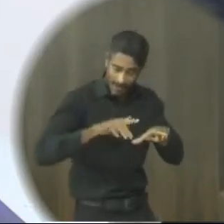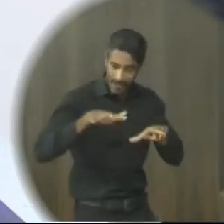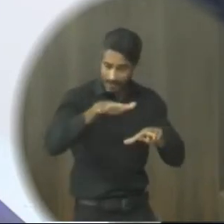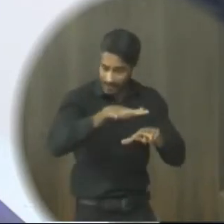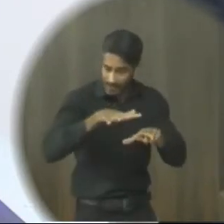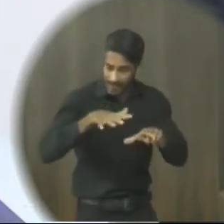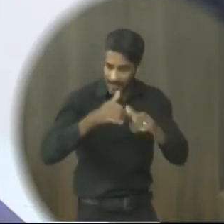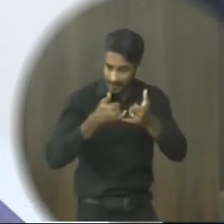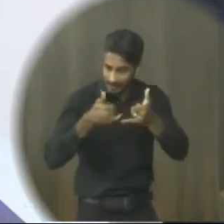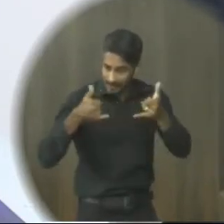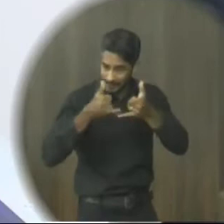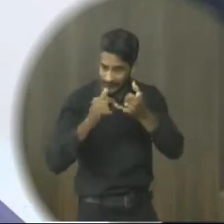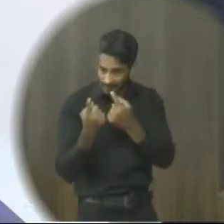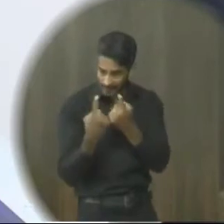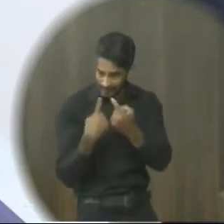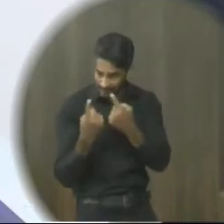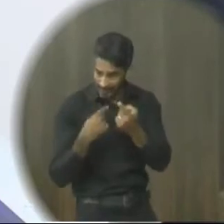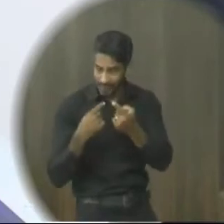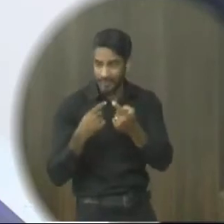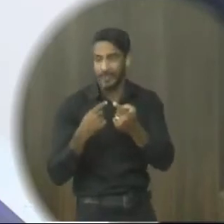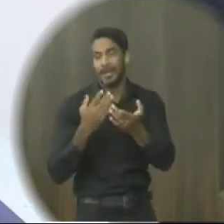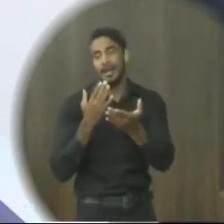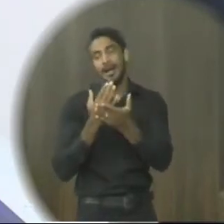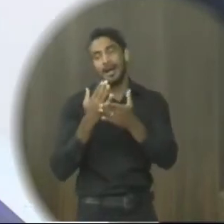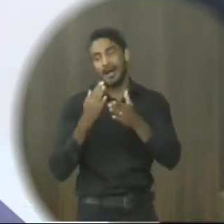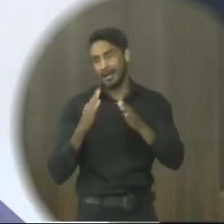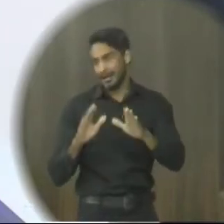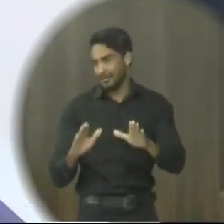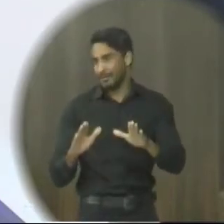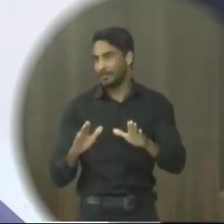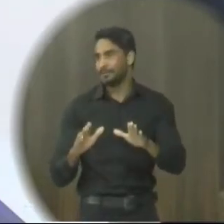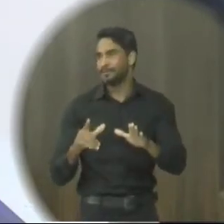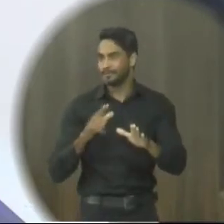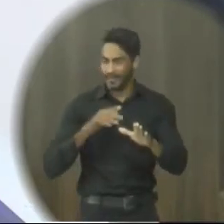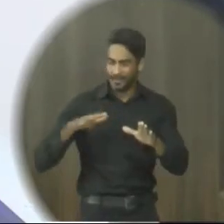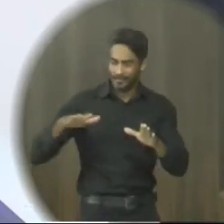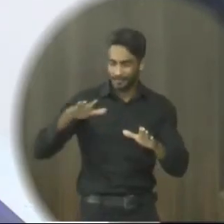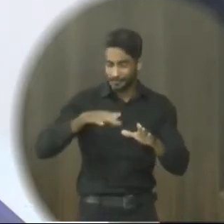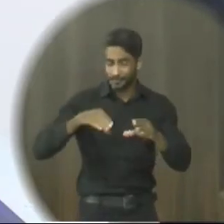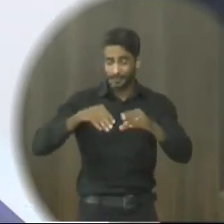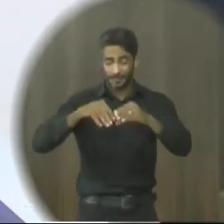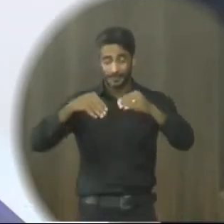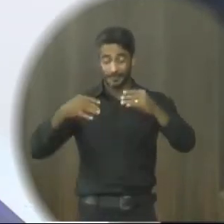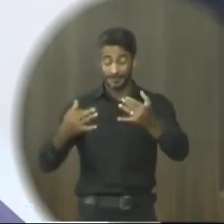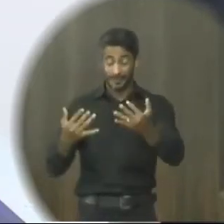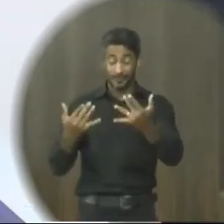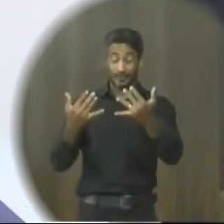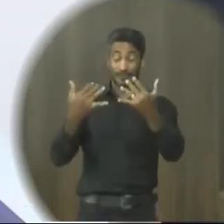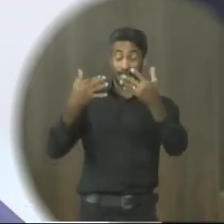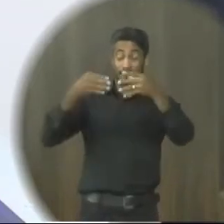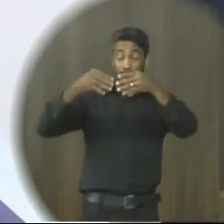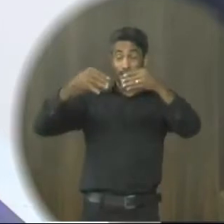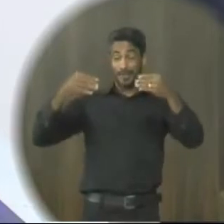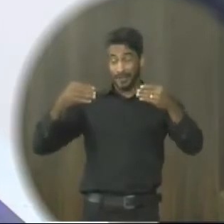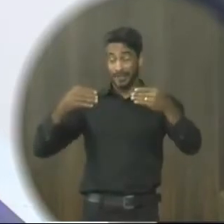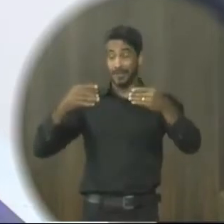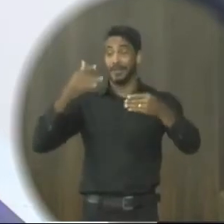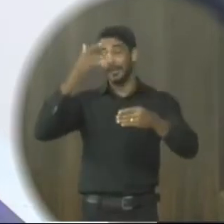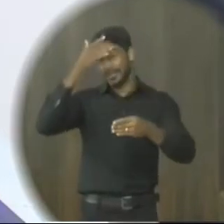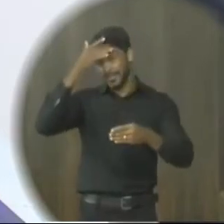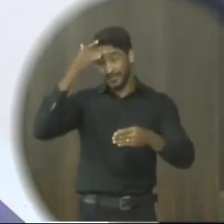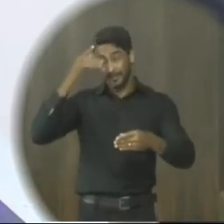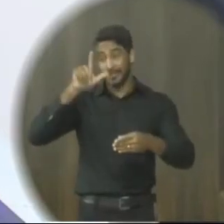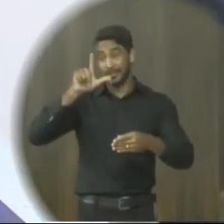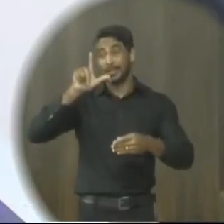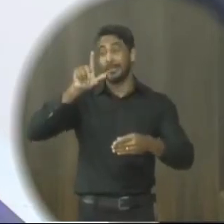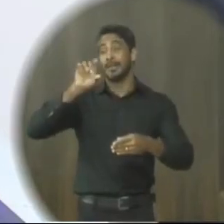rede elétrica, ele simplesmente acabou. Aí está aquele, no caso, poeira, e assim, e os moradores no entorno ainda têm